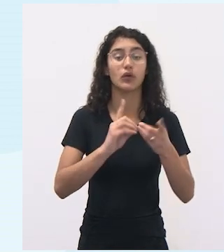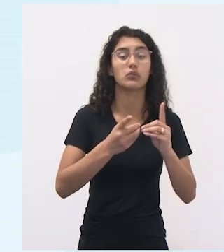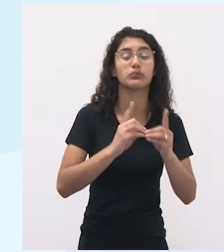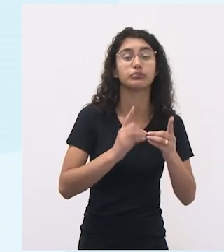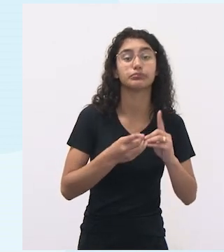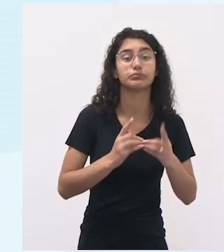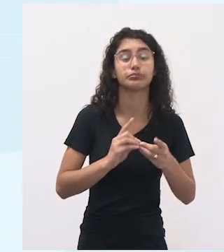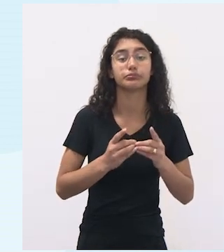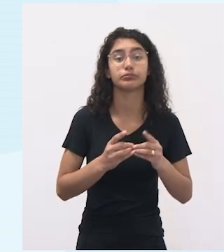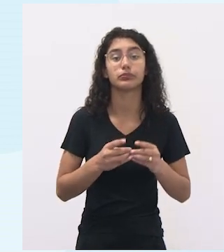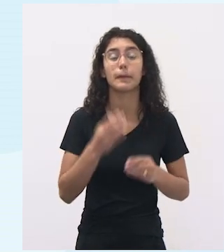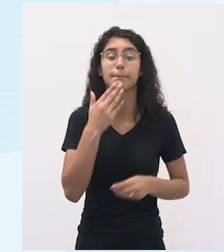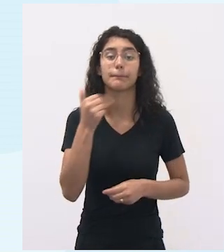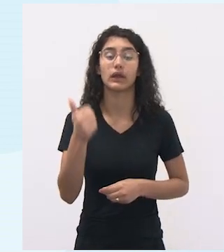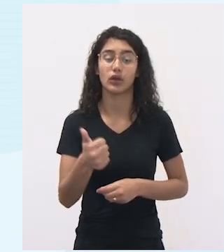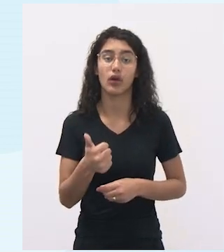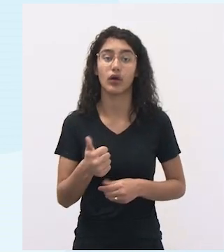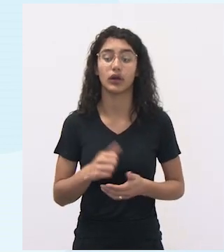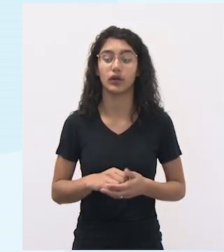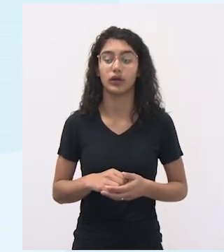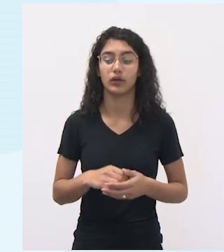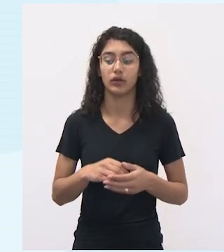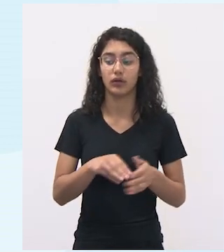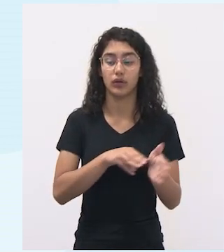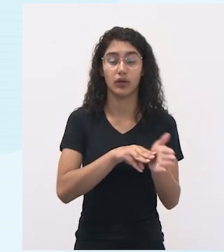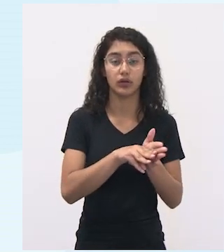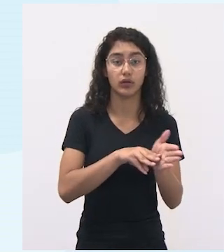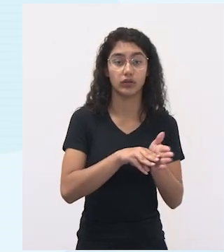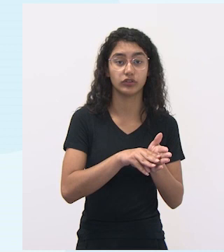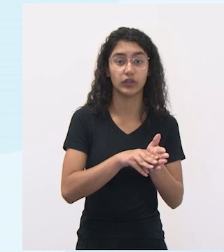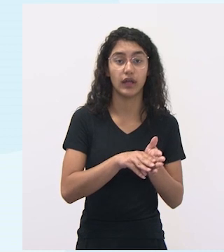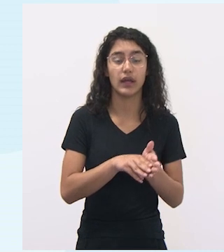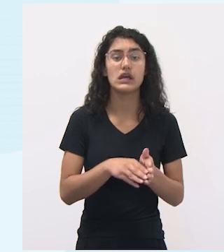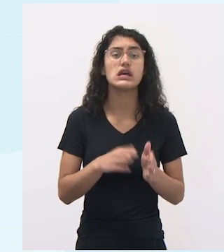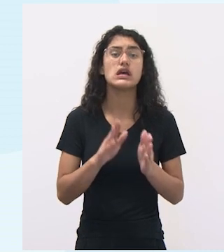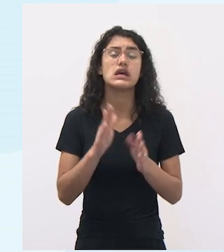as metodologias eu vou usar? Ensino híbrido, quais